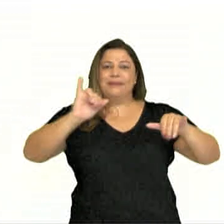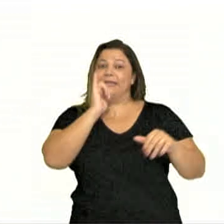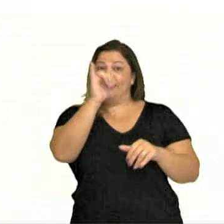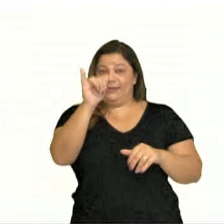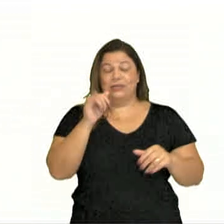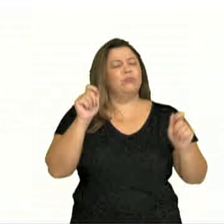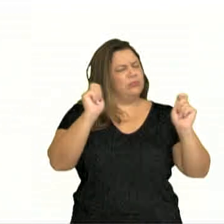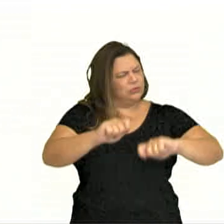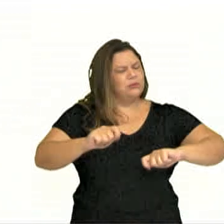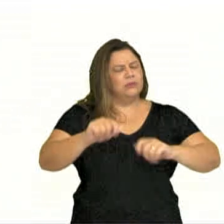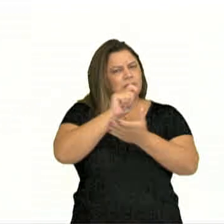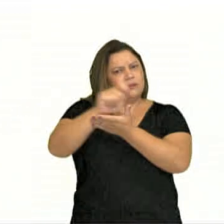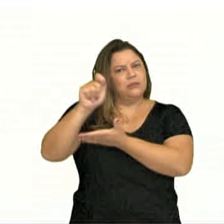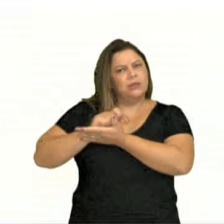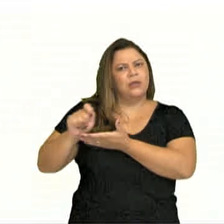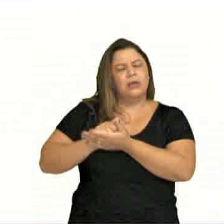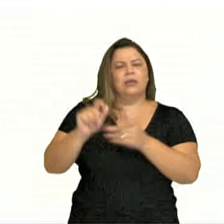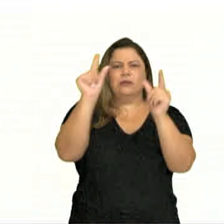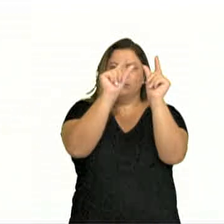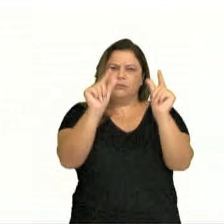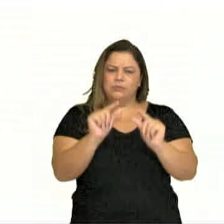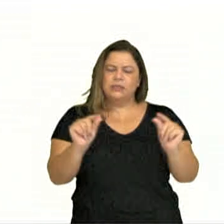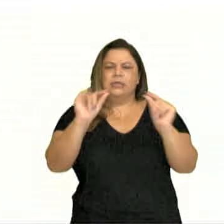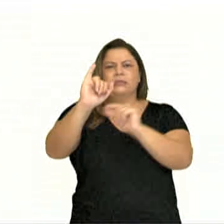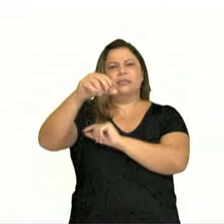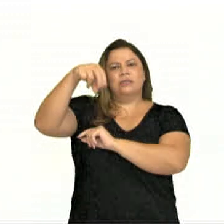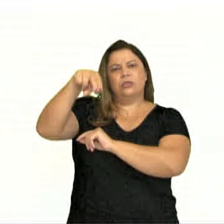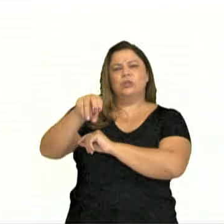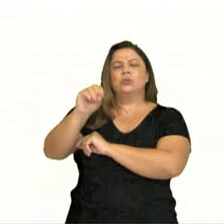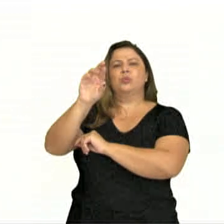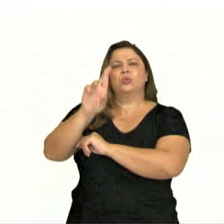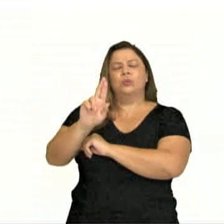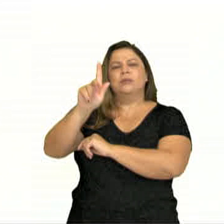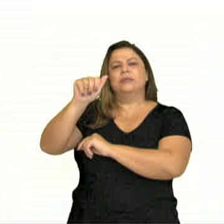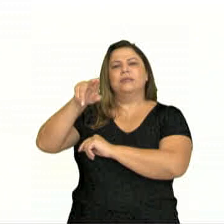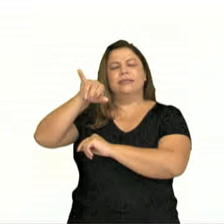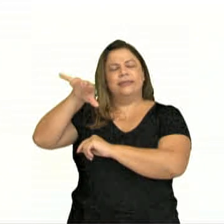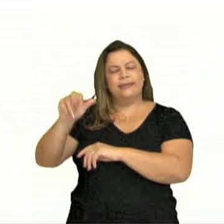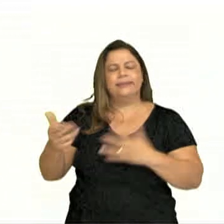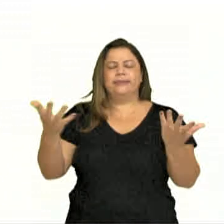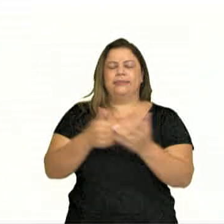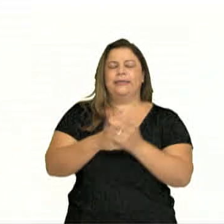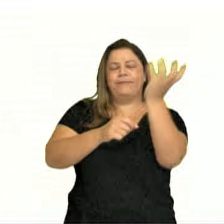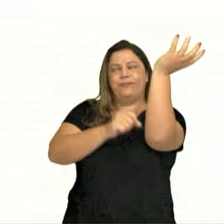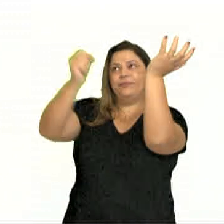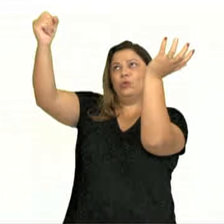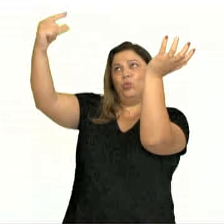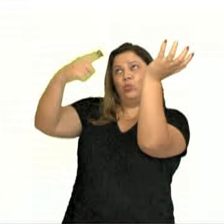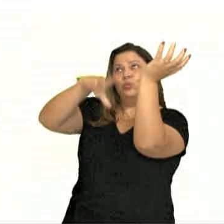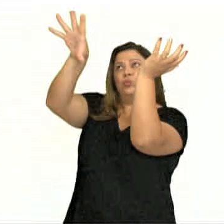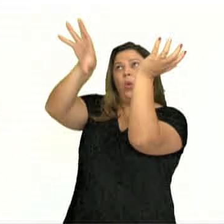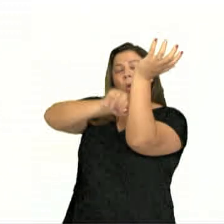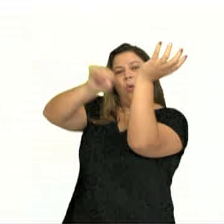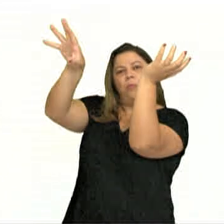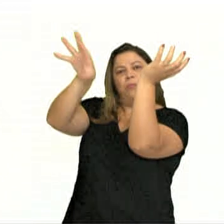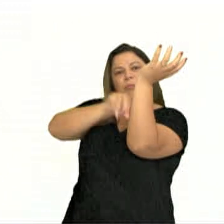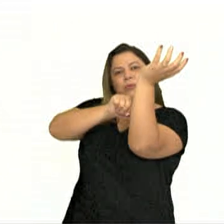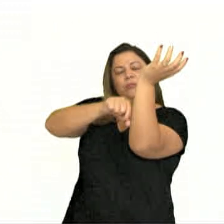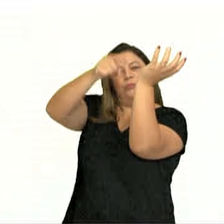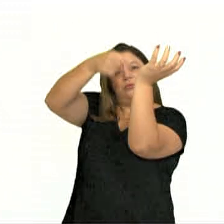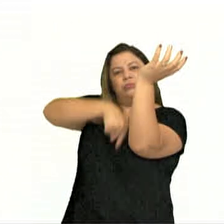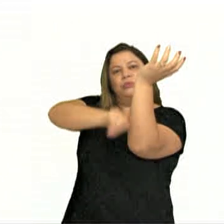ter escrito isso, substâncias inorgânicas, que o processo de fotossíntese é a captura de água, de sais